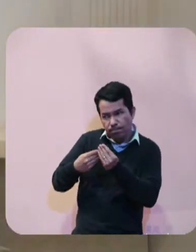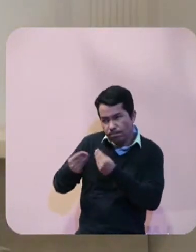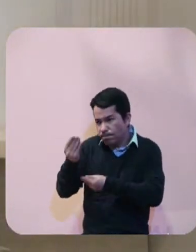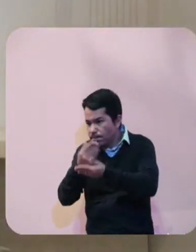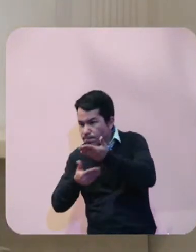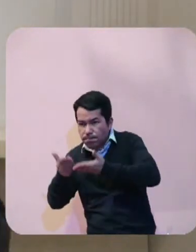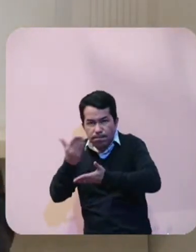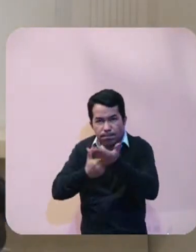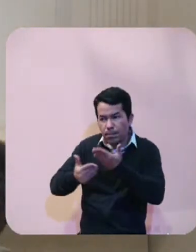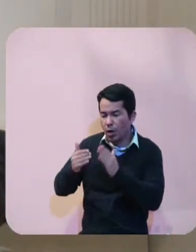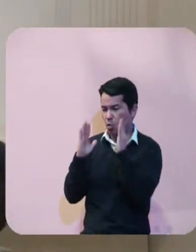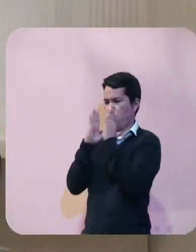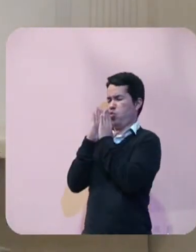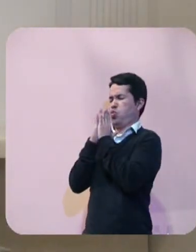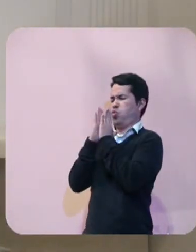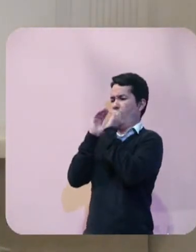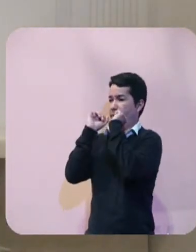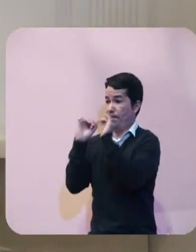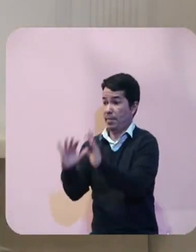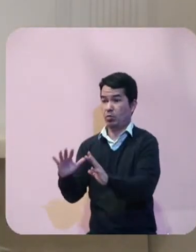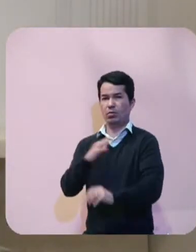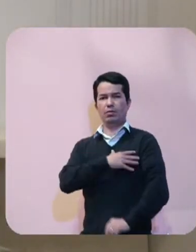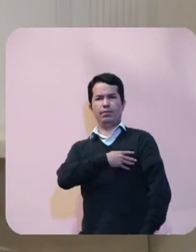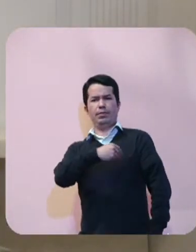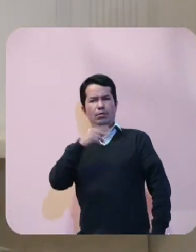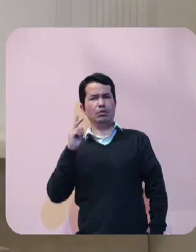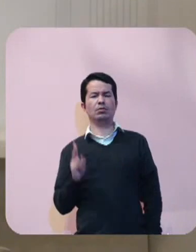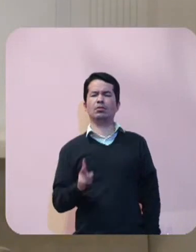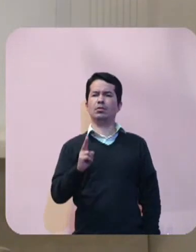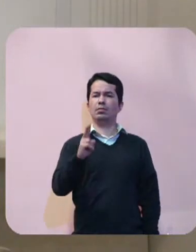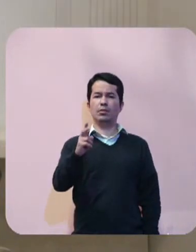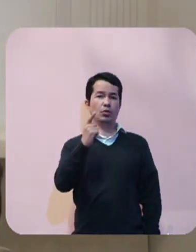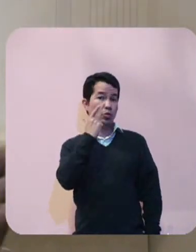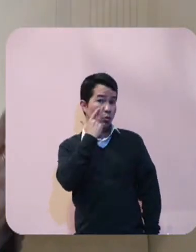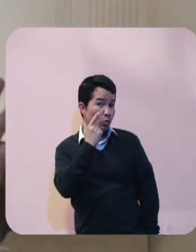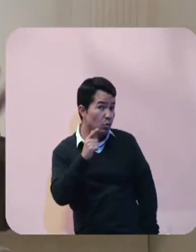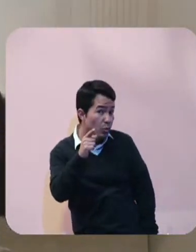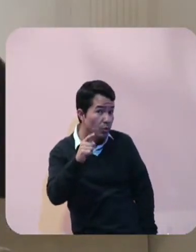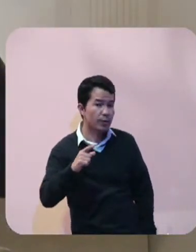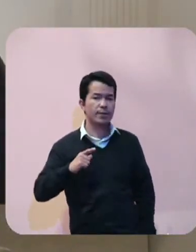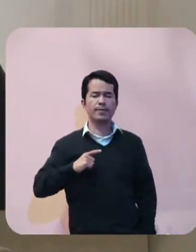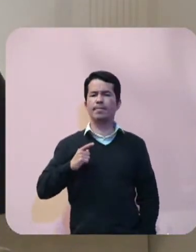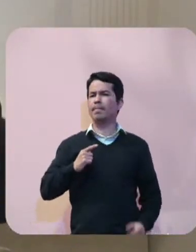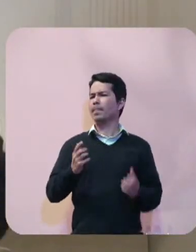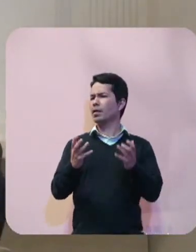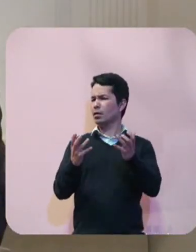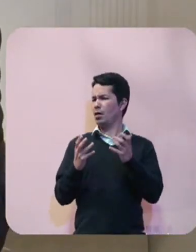essa oração. E olha que preciosa é essa oração. E eu queria deixar